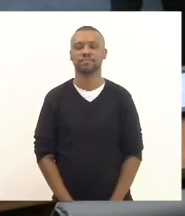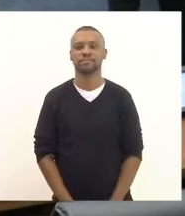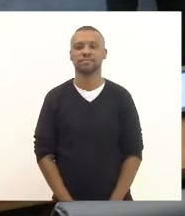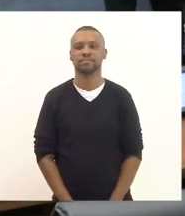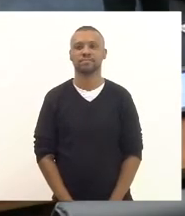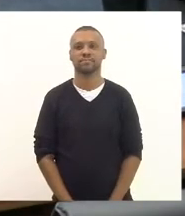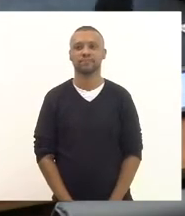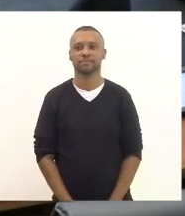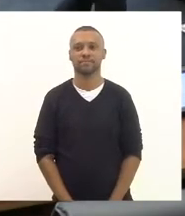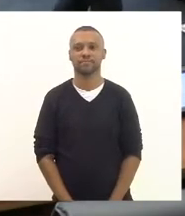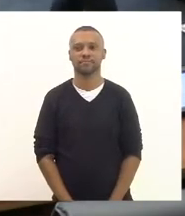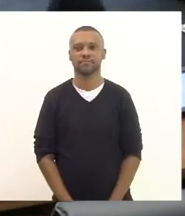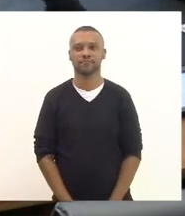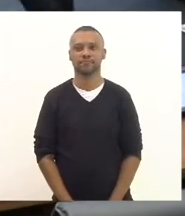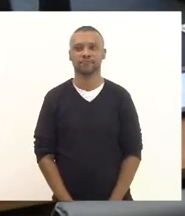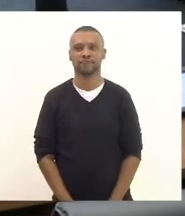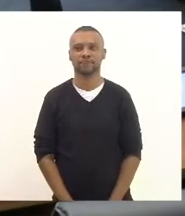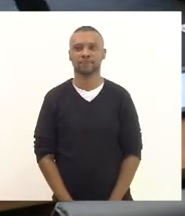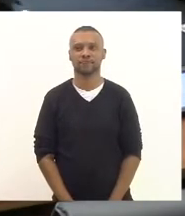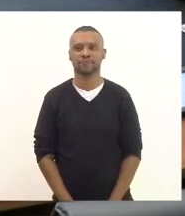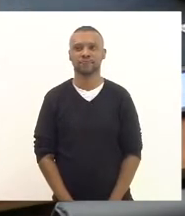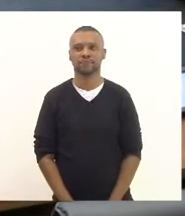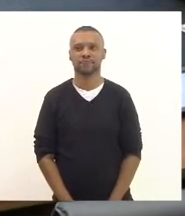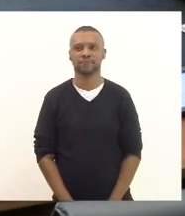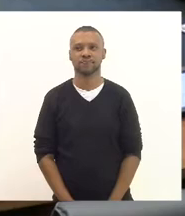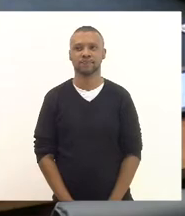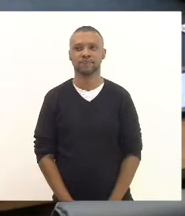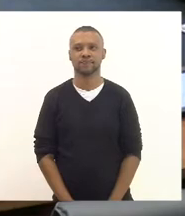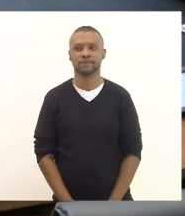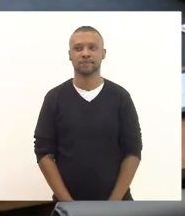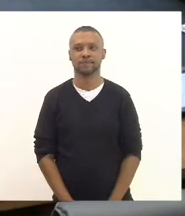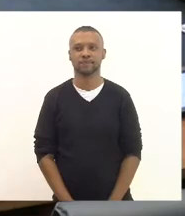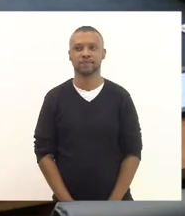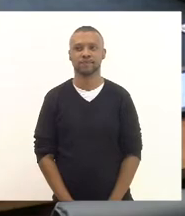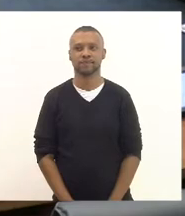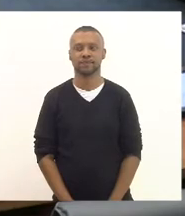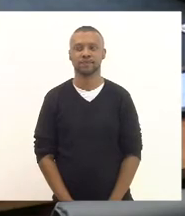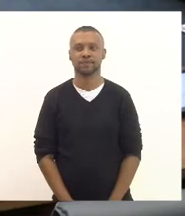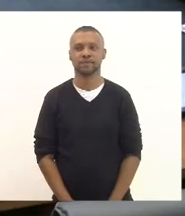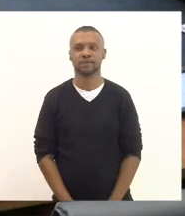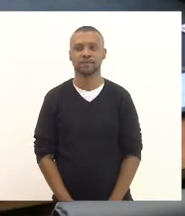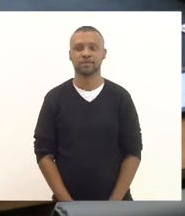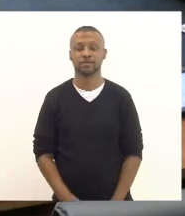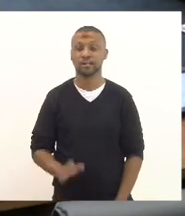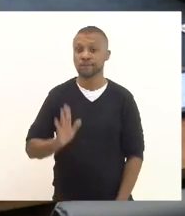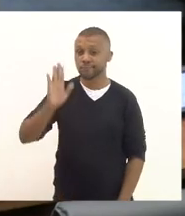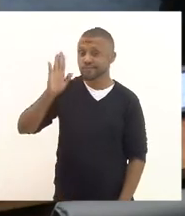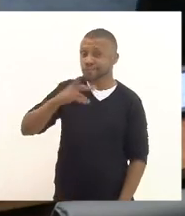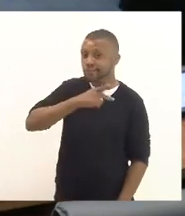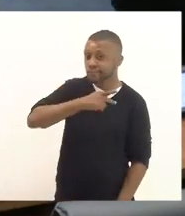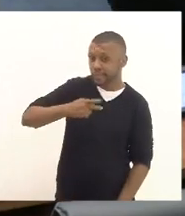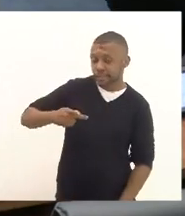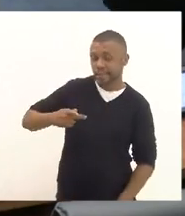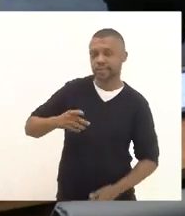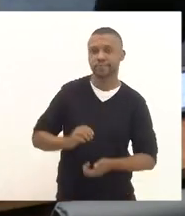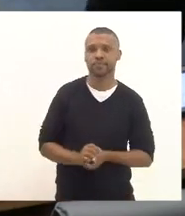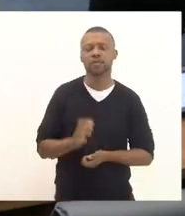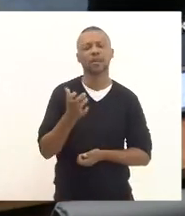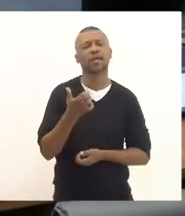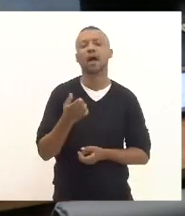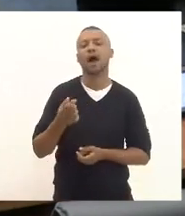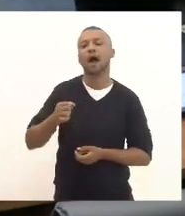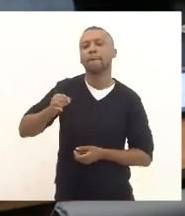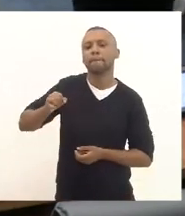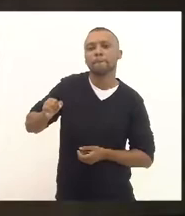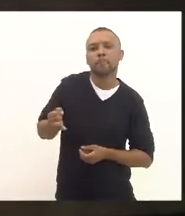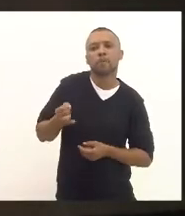o anel canela fala que foi E aí tranquilo o seu presidente só somar